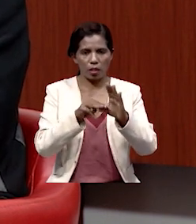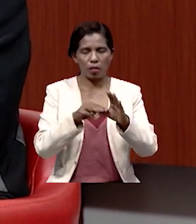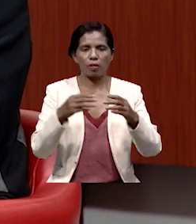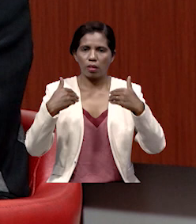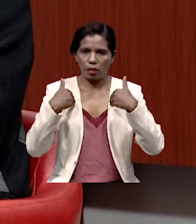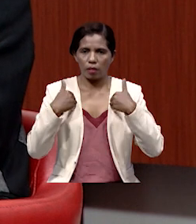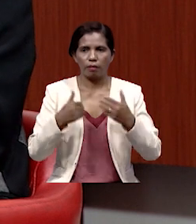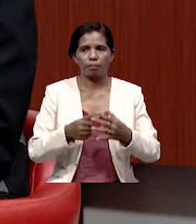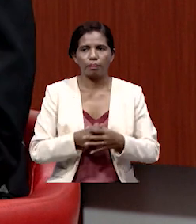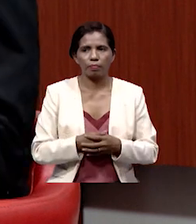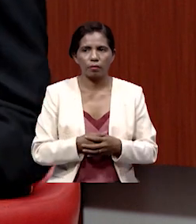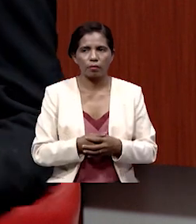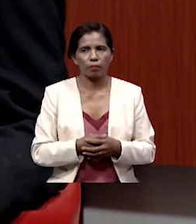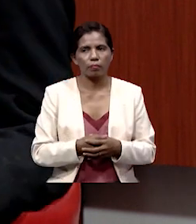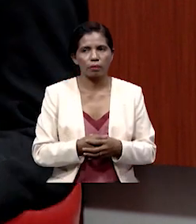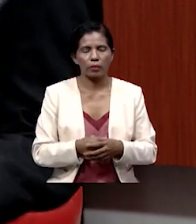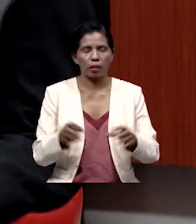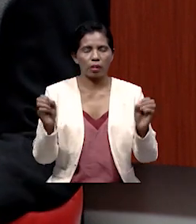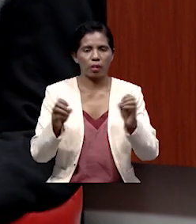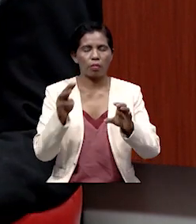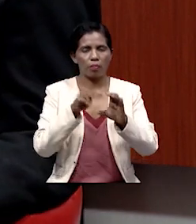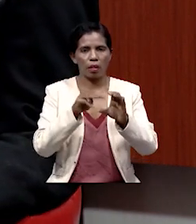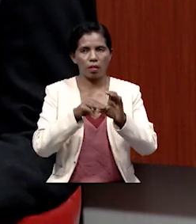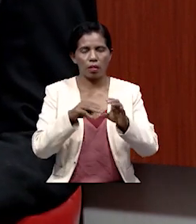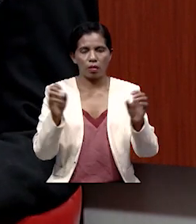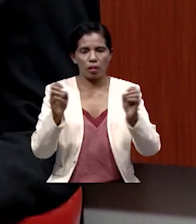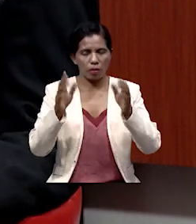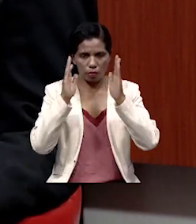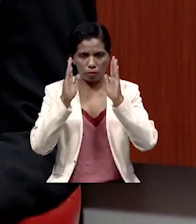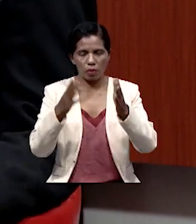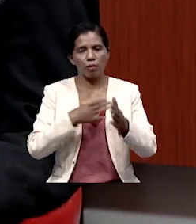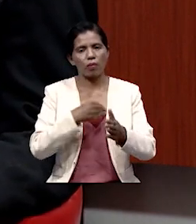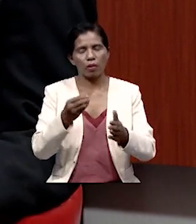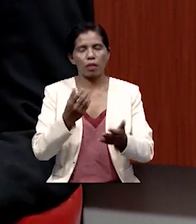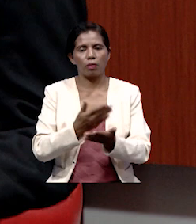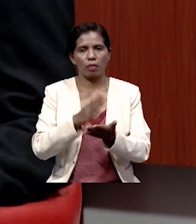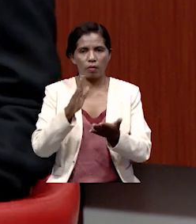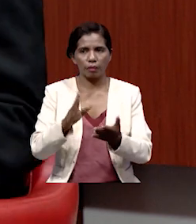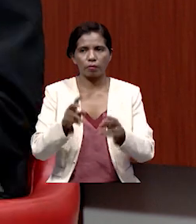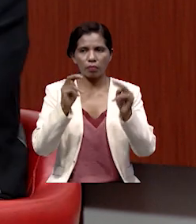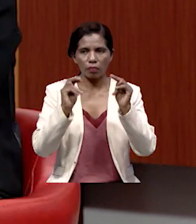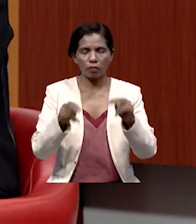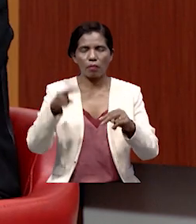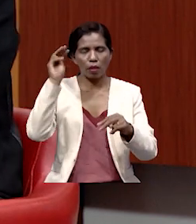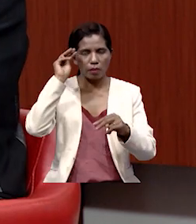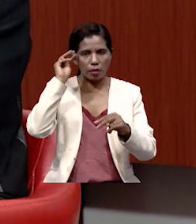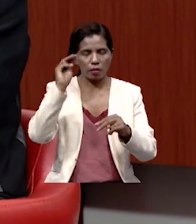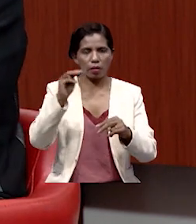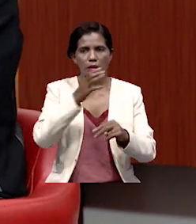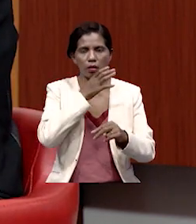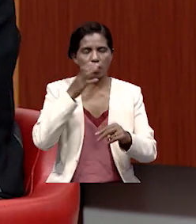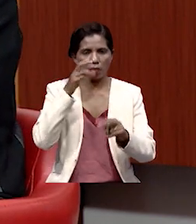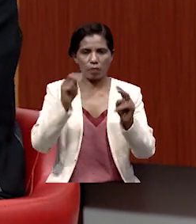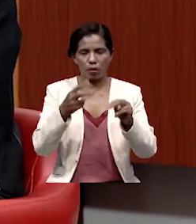né, cada vez lá no mercado lá no tertarik. Ele precisa, o Ministério da Agricultura precisa a